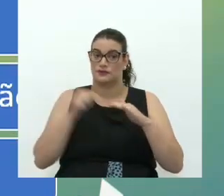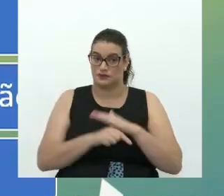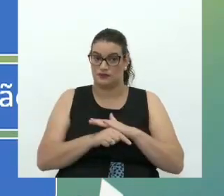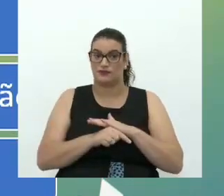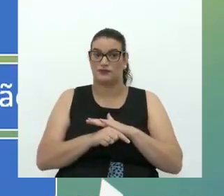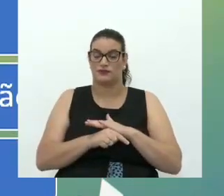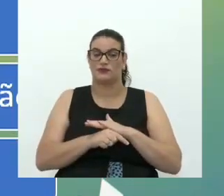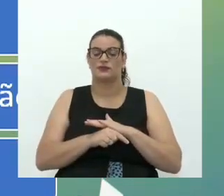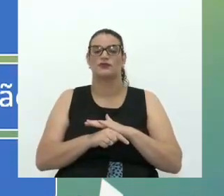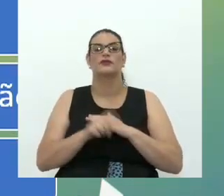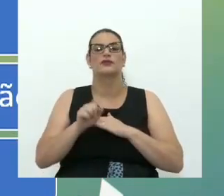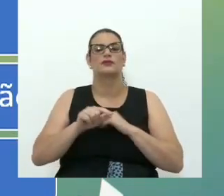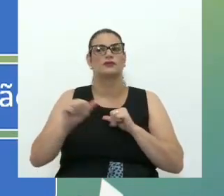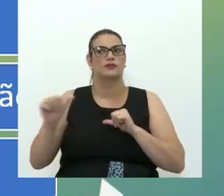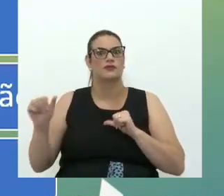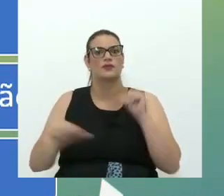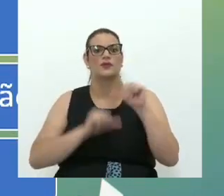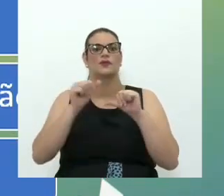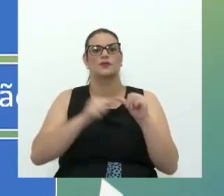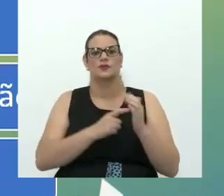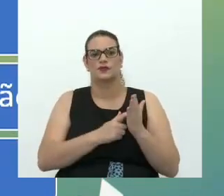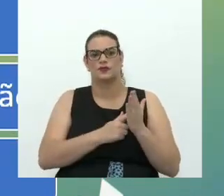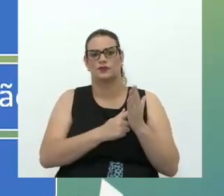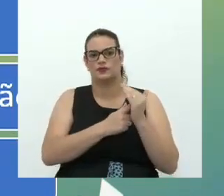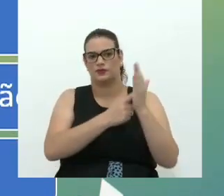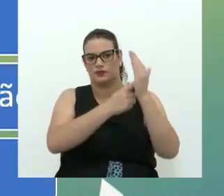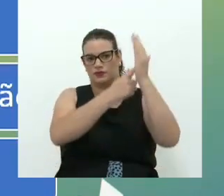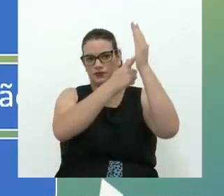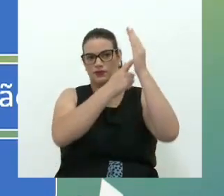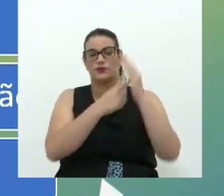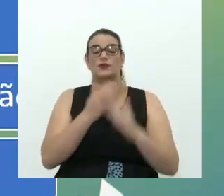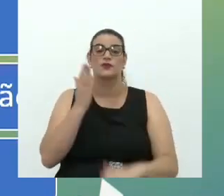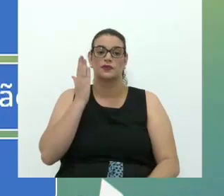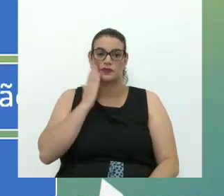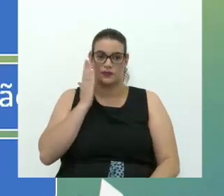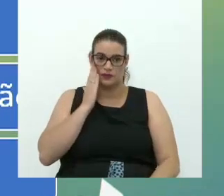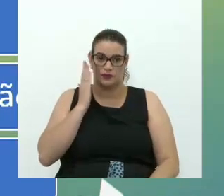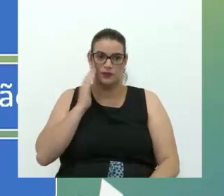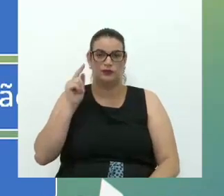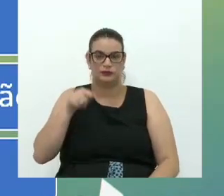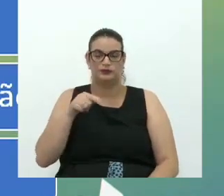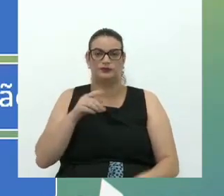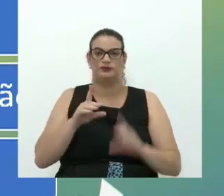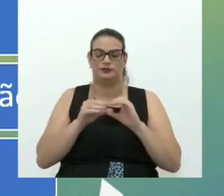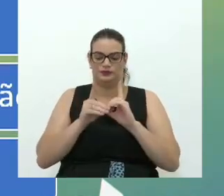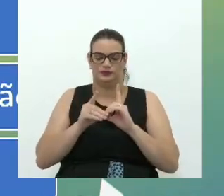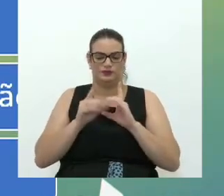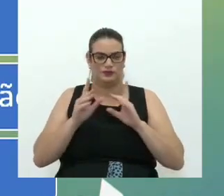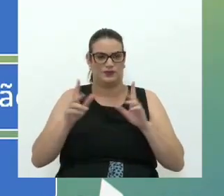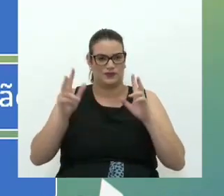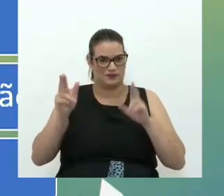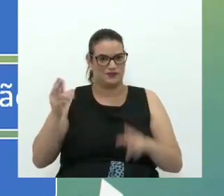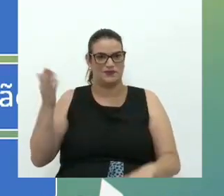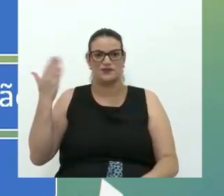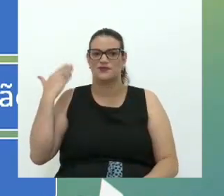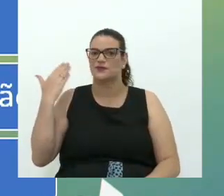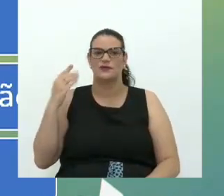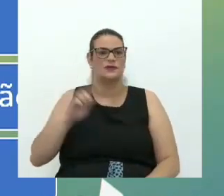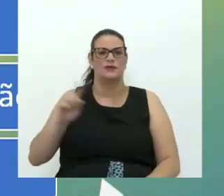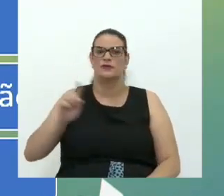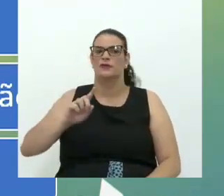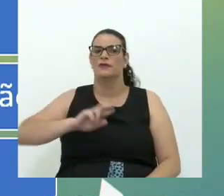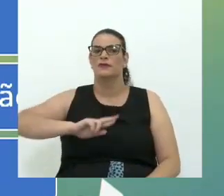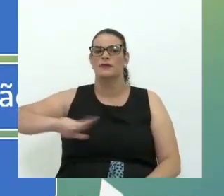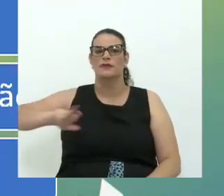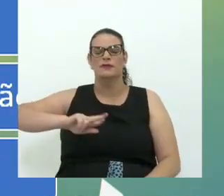Revolução tecnológica e entender que essa democracia já não é mais aquela que a gente conhecia antes